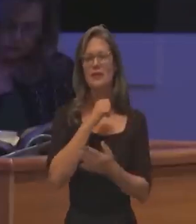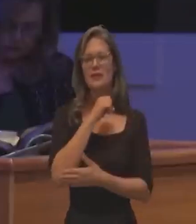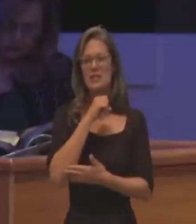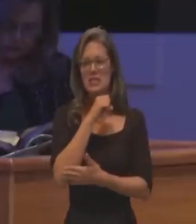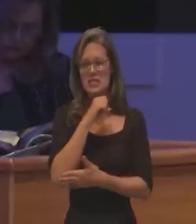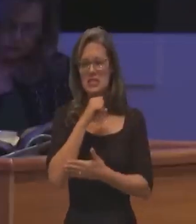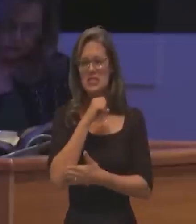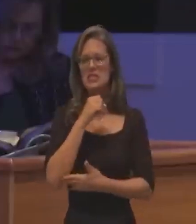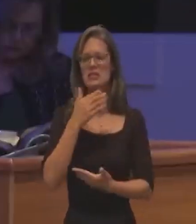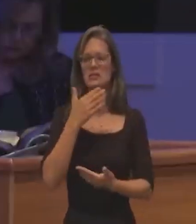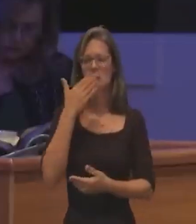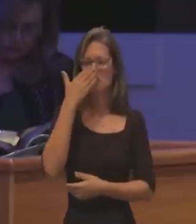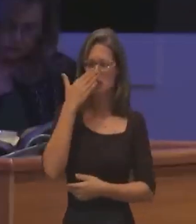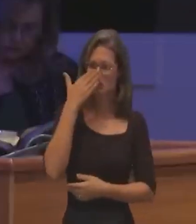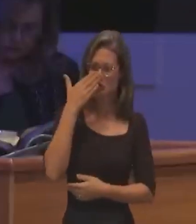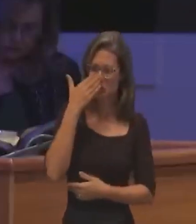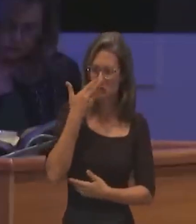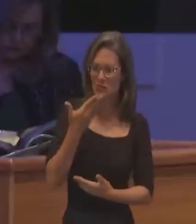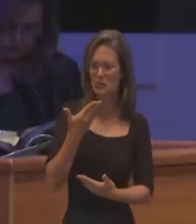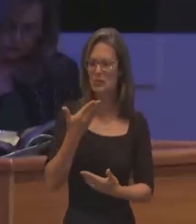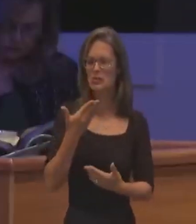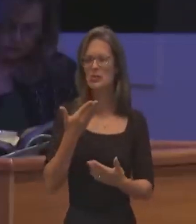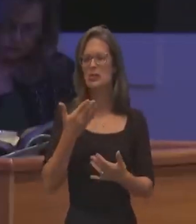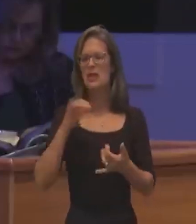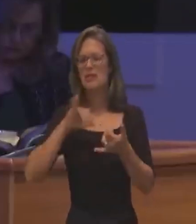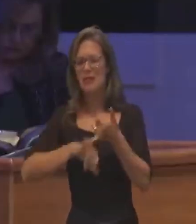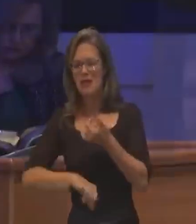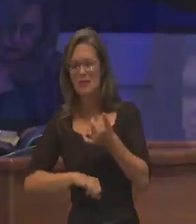lascívia, prostituição, adultério.